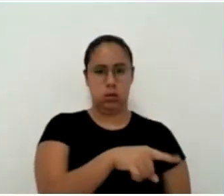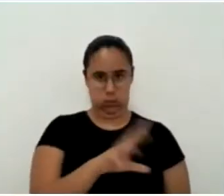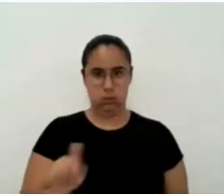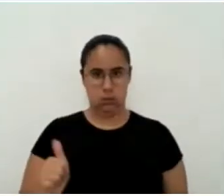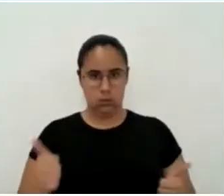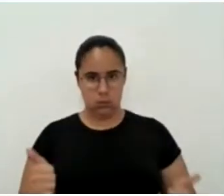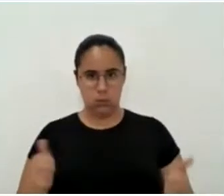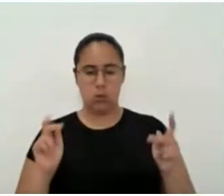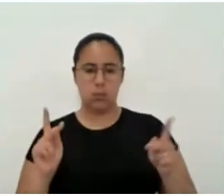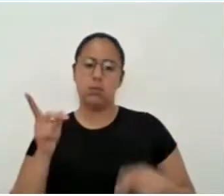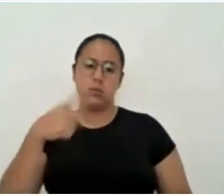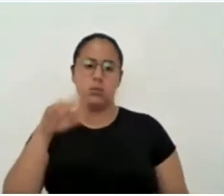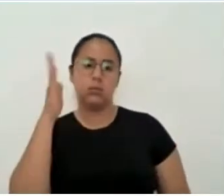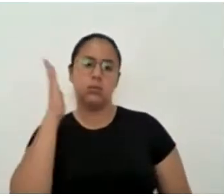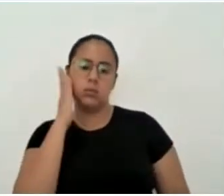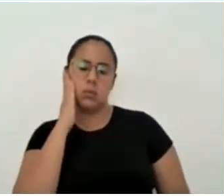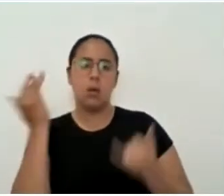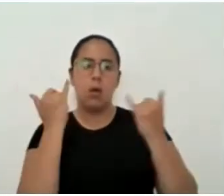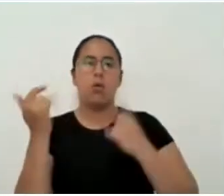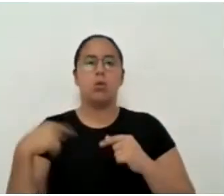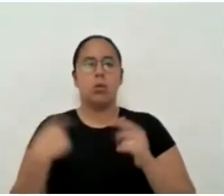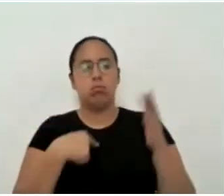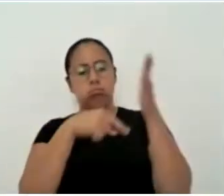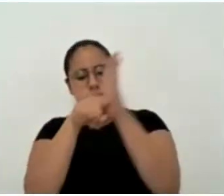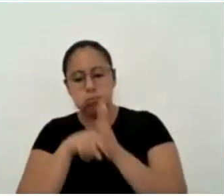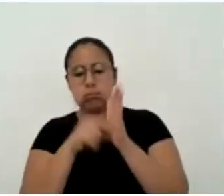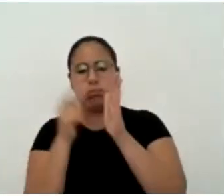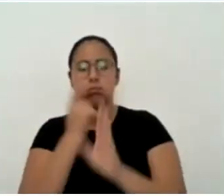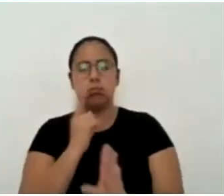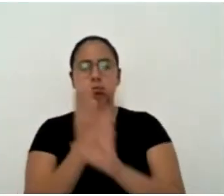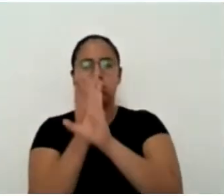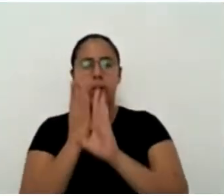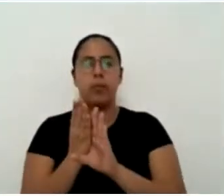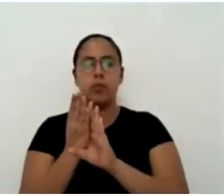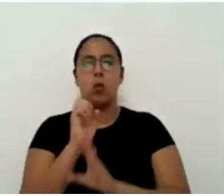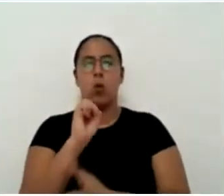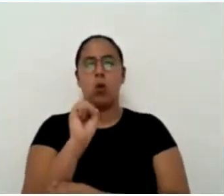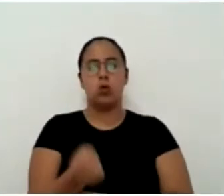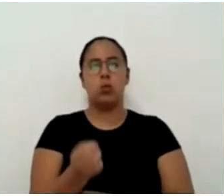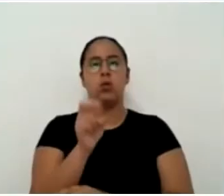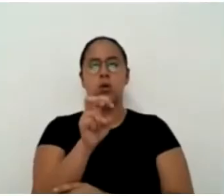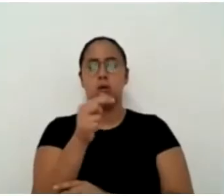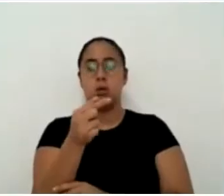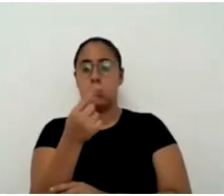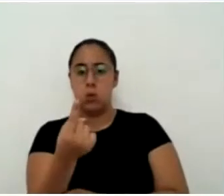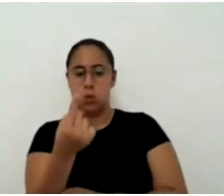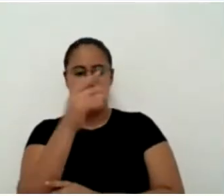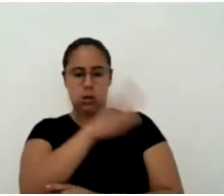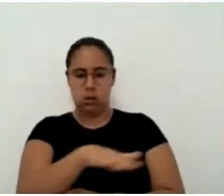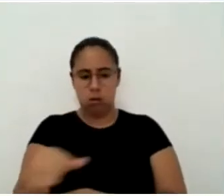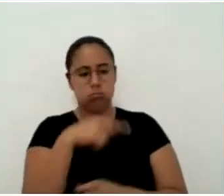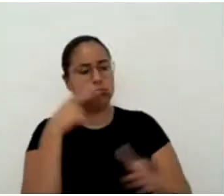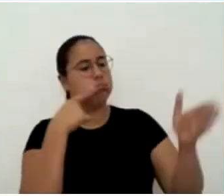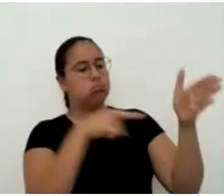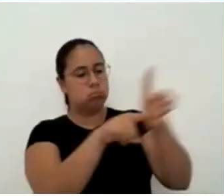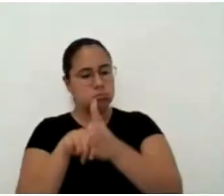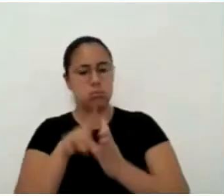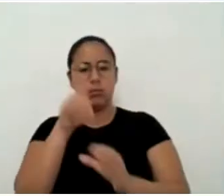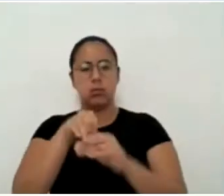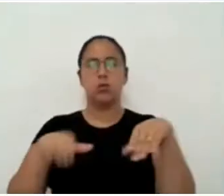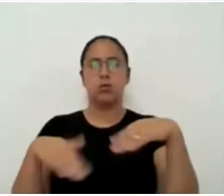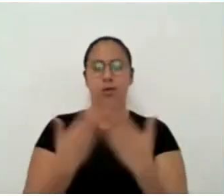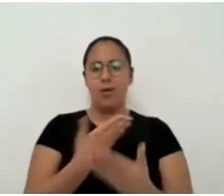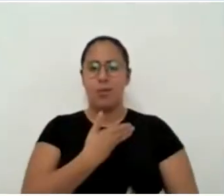com isso, conseguiu uma amostra um pouquinho maior, que foi 8.571 crianças, nessa região de São Caetano, escola pública, todas as escolas públicas de